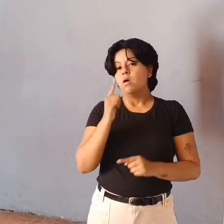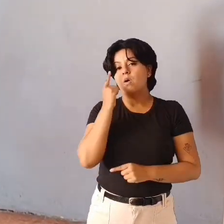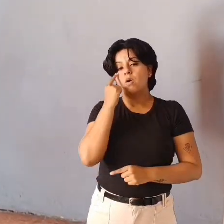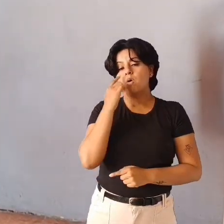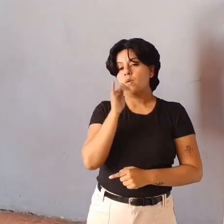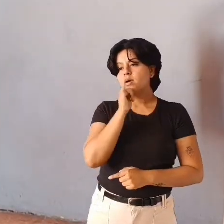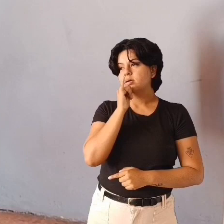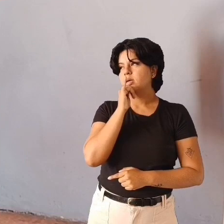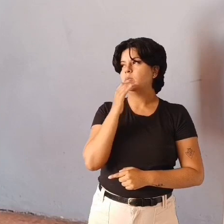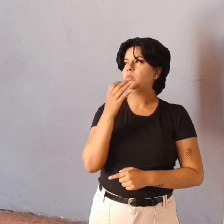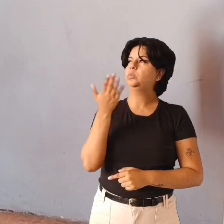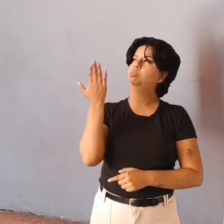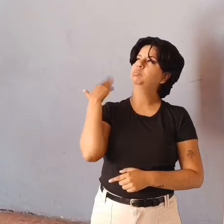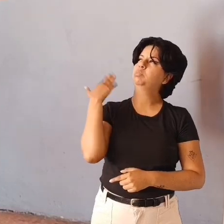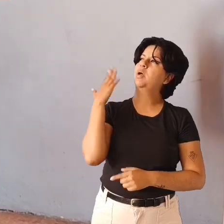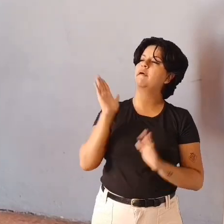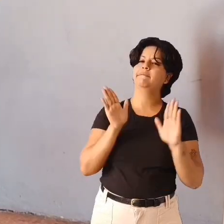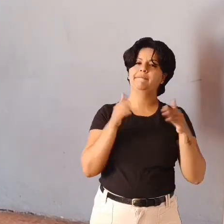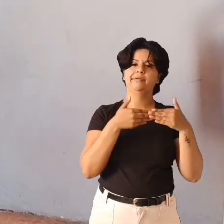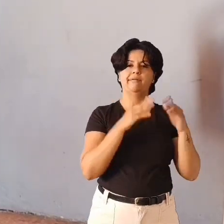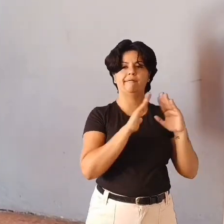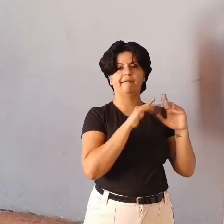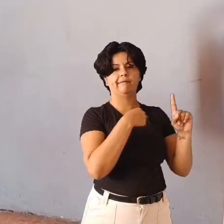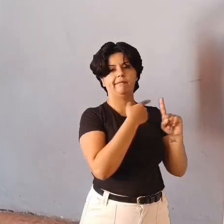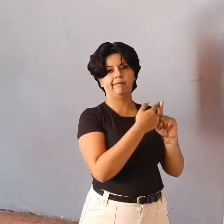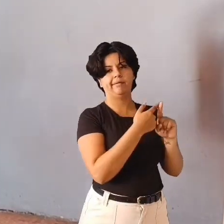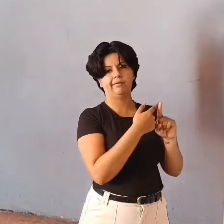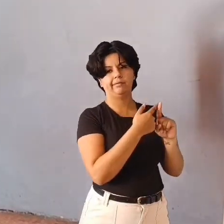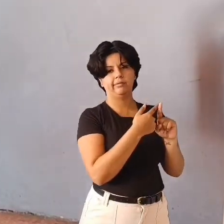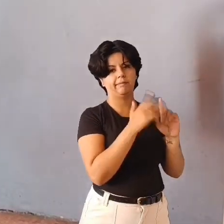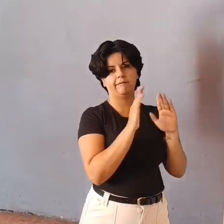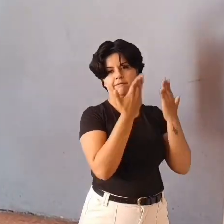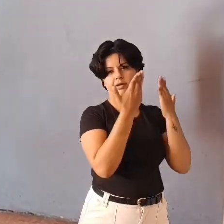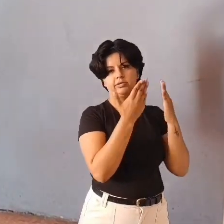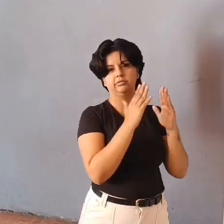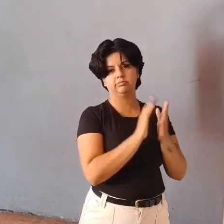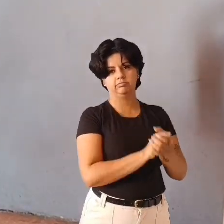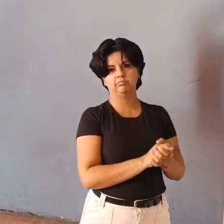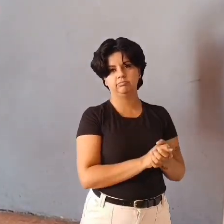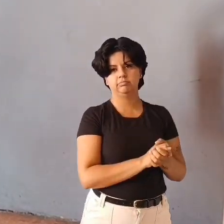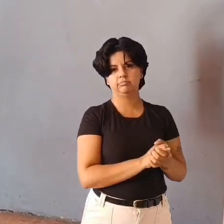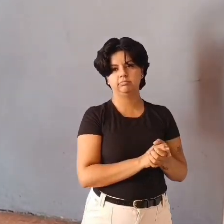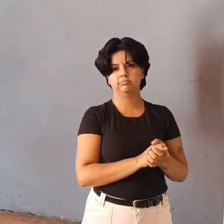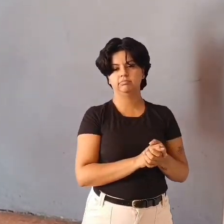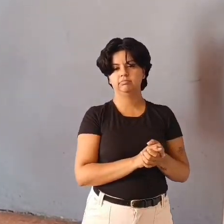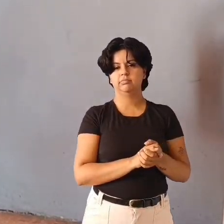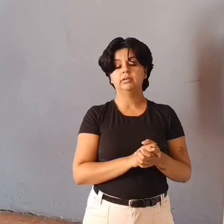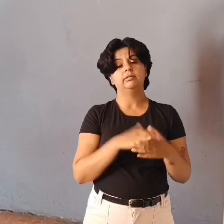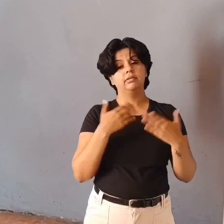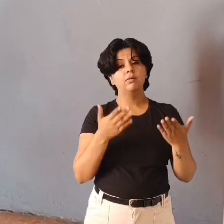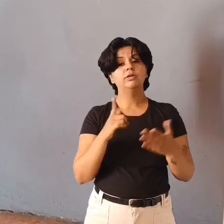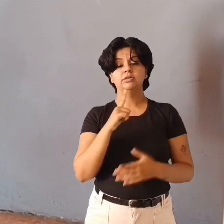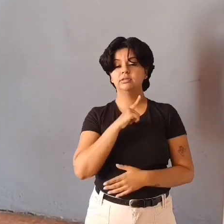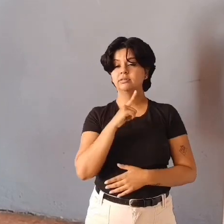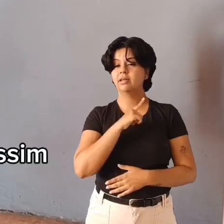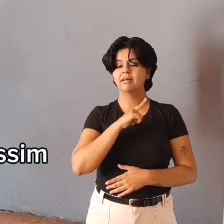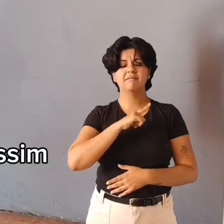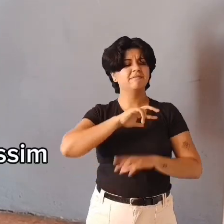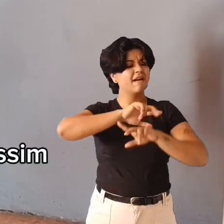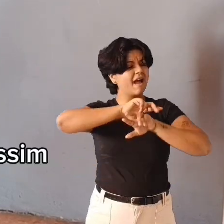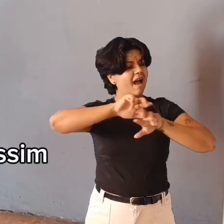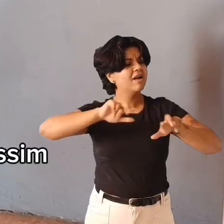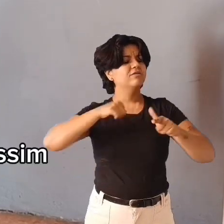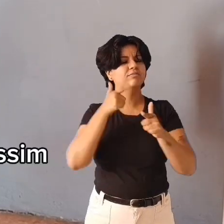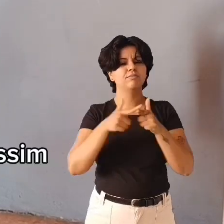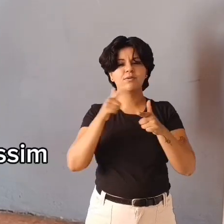tradições. A prova é que um ano desse em Macapá fecharam de novo a porta da igreja para a festa do Divino, para a festa da multa. Então nós